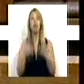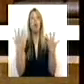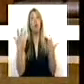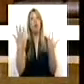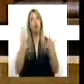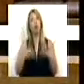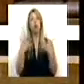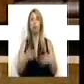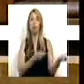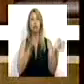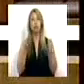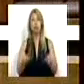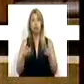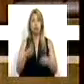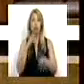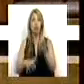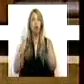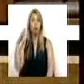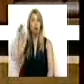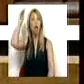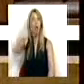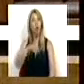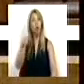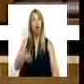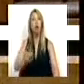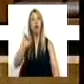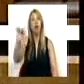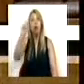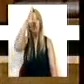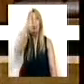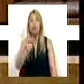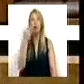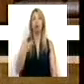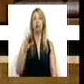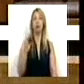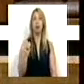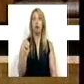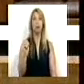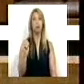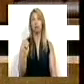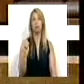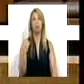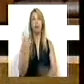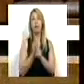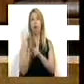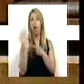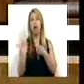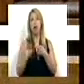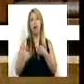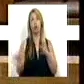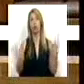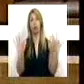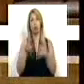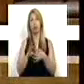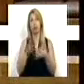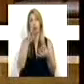orçamento apresentado à Assembleia da República pelo Governo do Partido Socialista. Não corresponde em vários aspectos a um orçamento